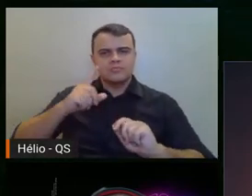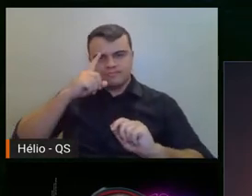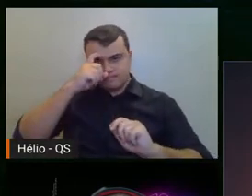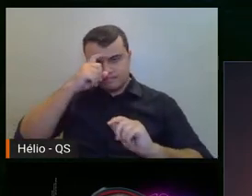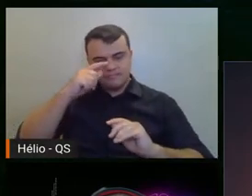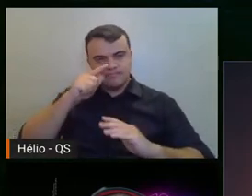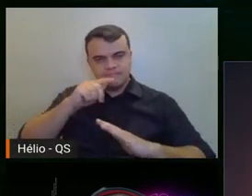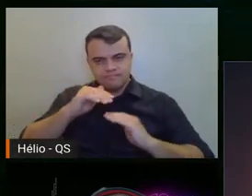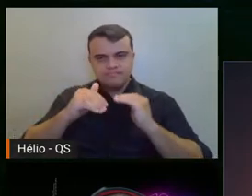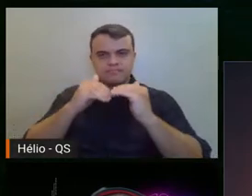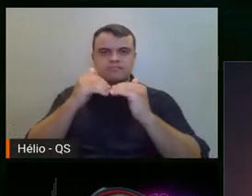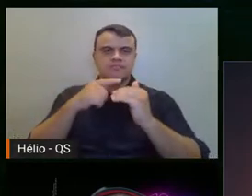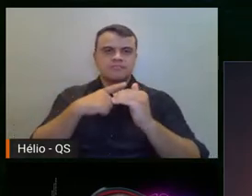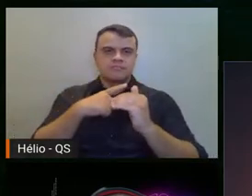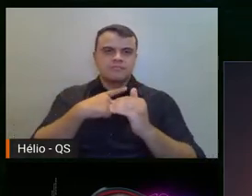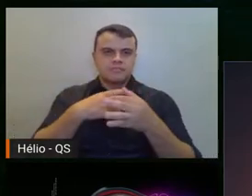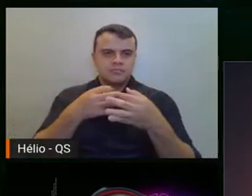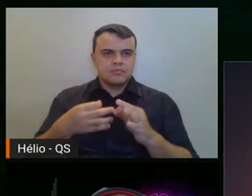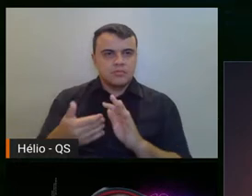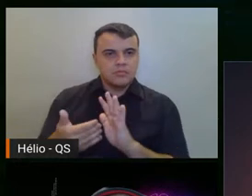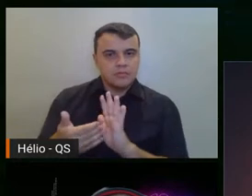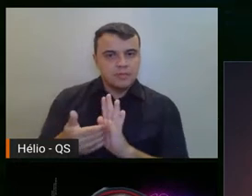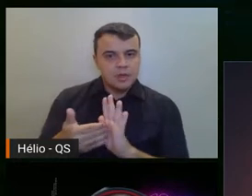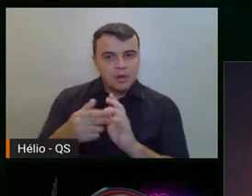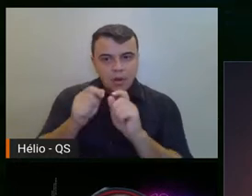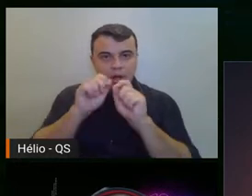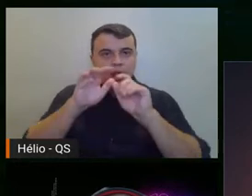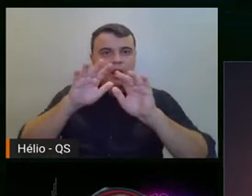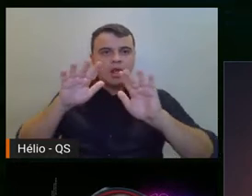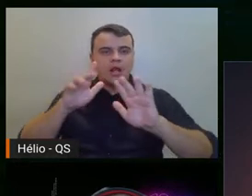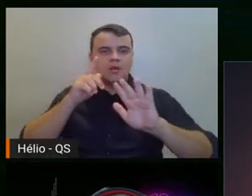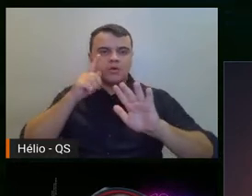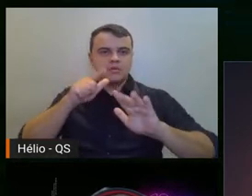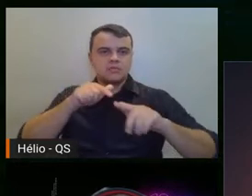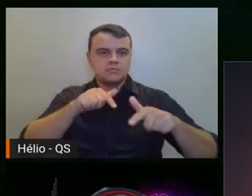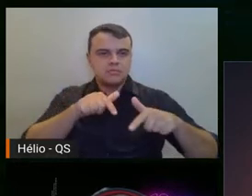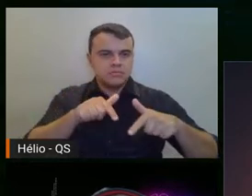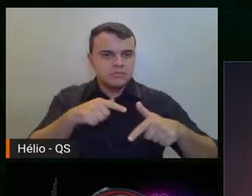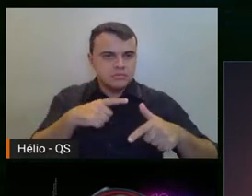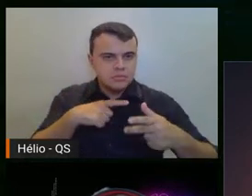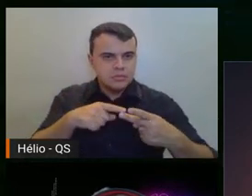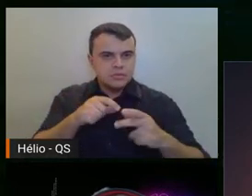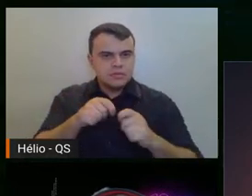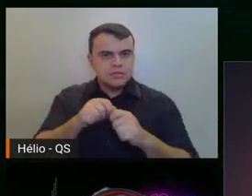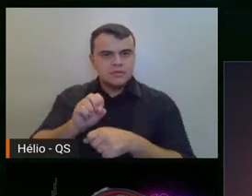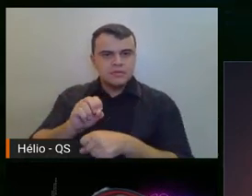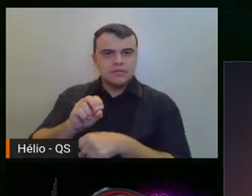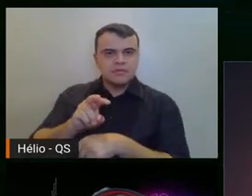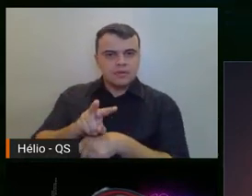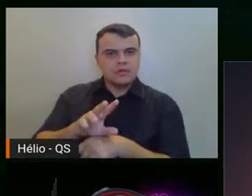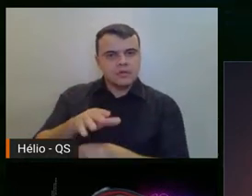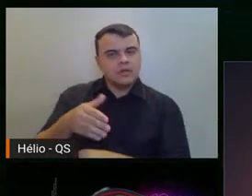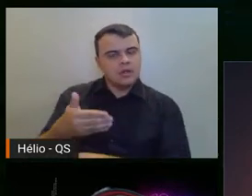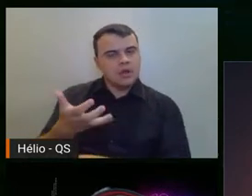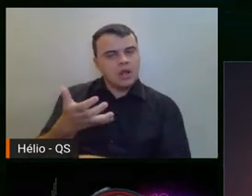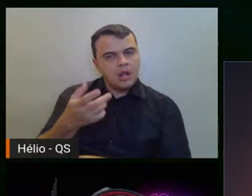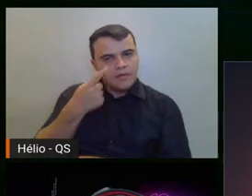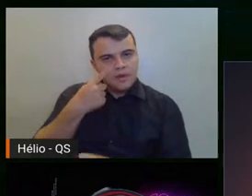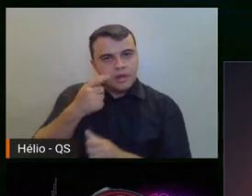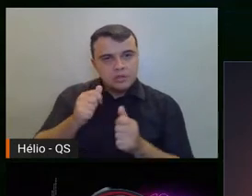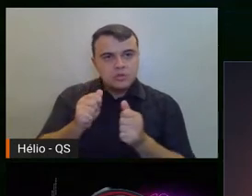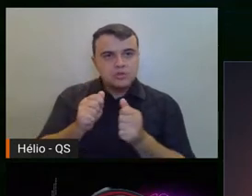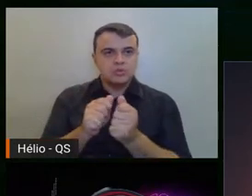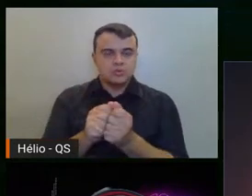e você chegar e no final Óbvio vocês posicionar no mercado conseguir uma vaga na impulsão nós queremos te acompanhar